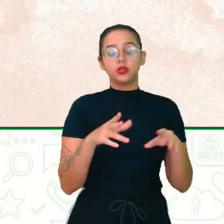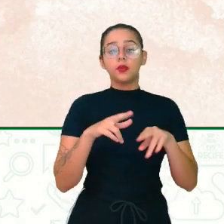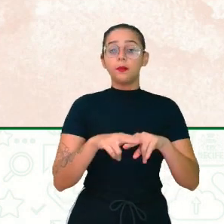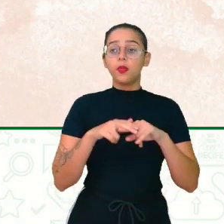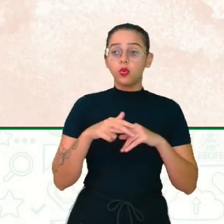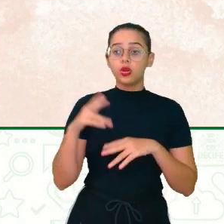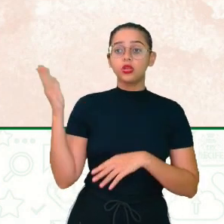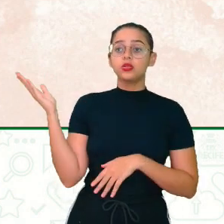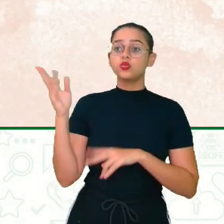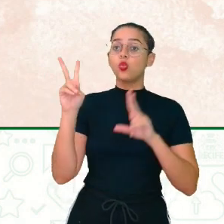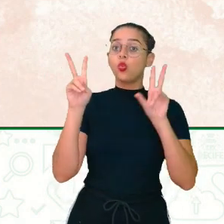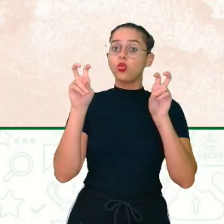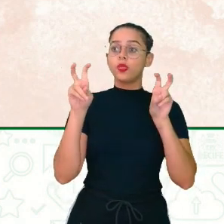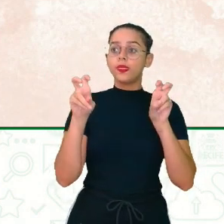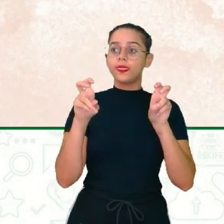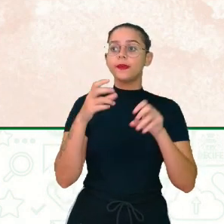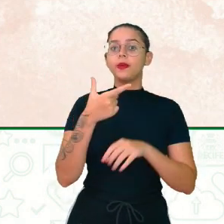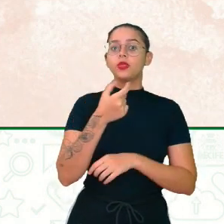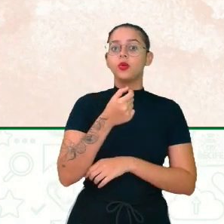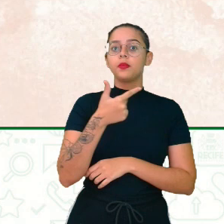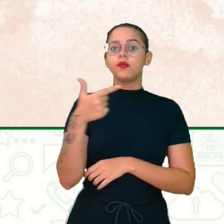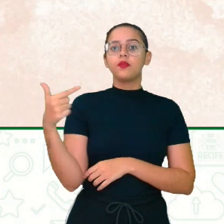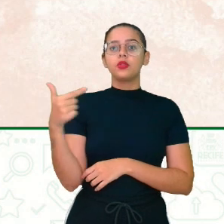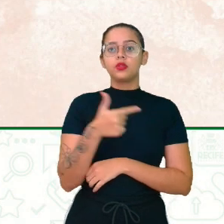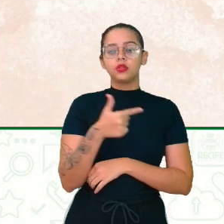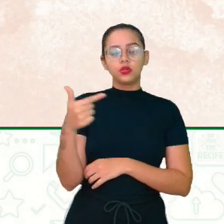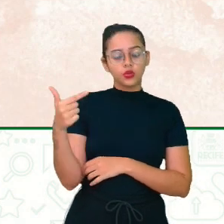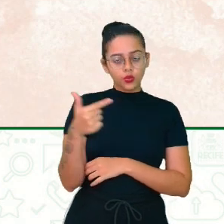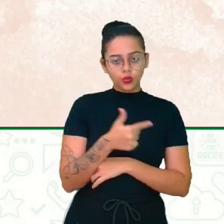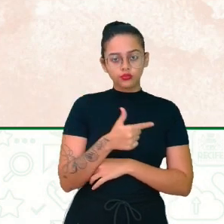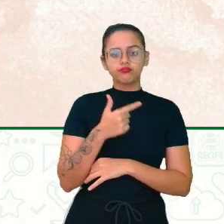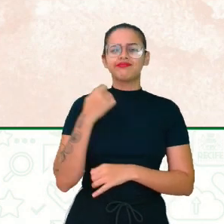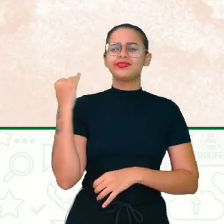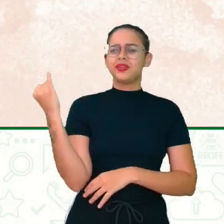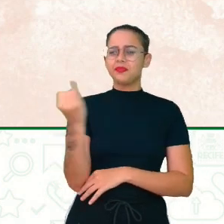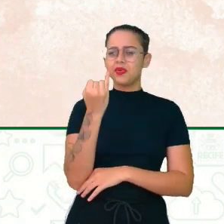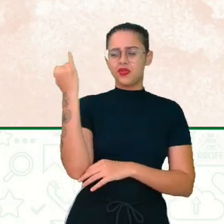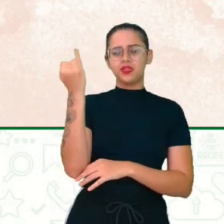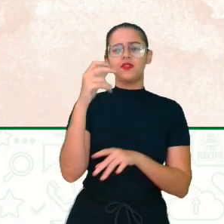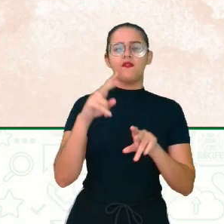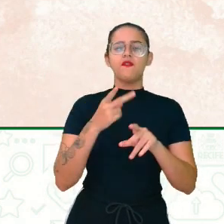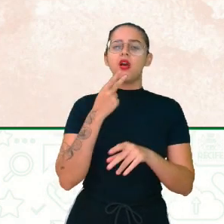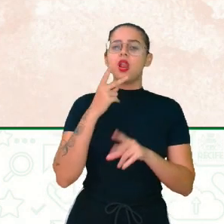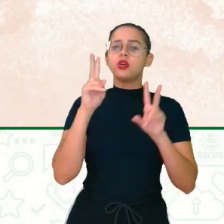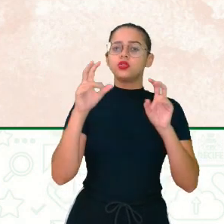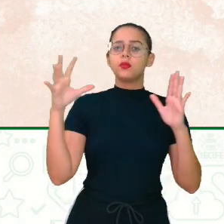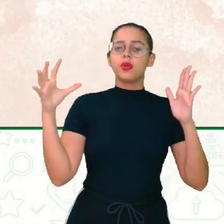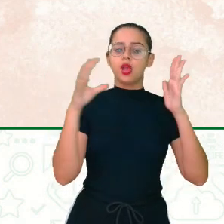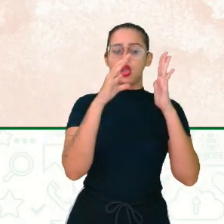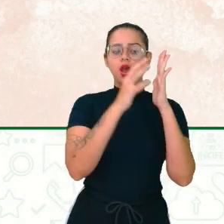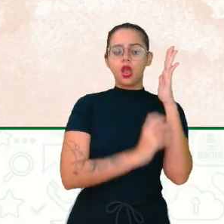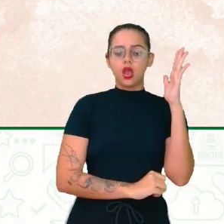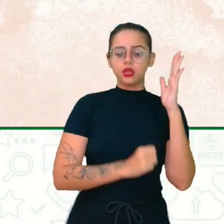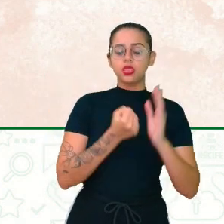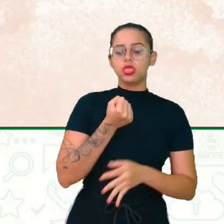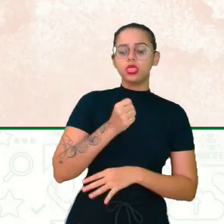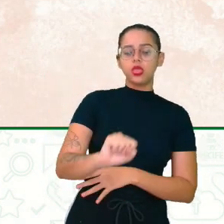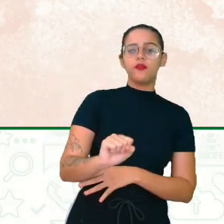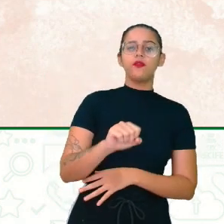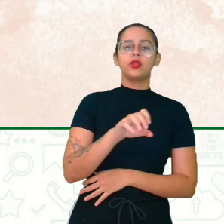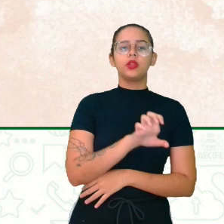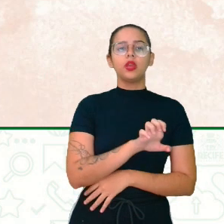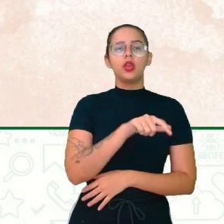isso aí o tema de 2022 tão importante, porque falar de AIDS e defender